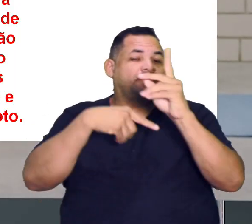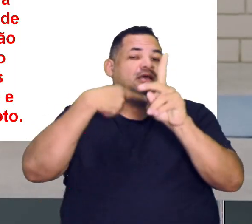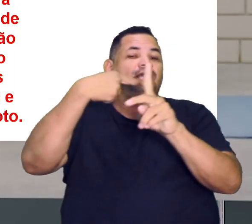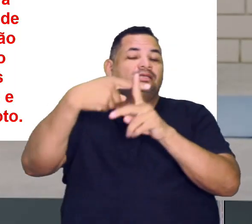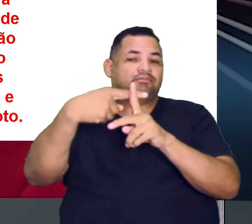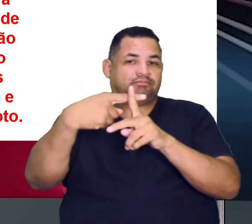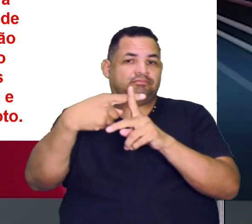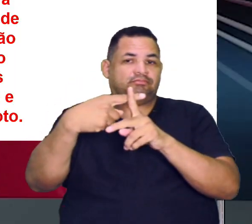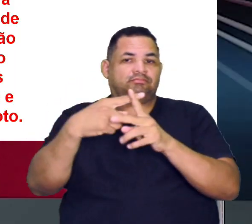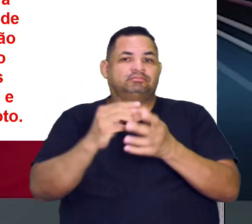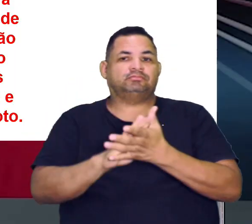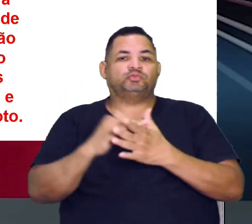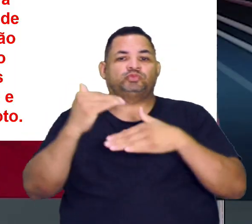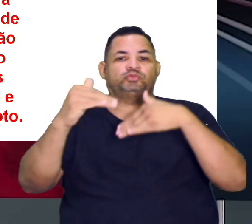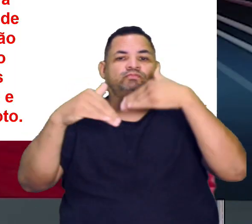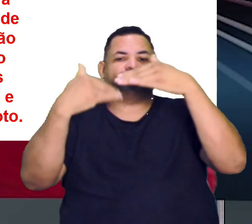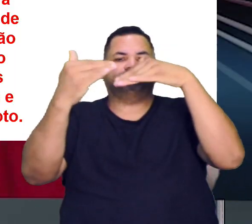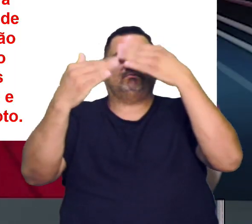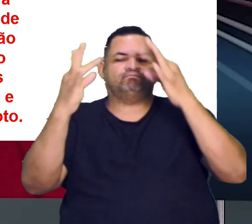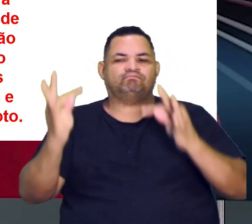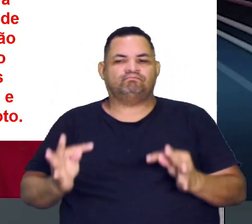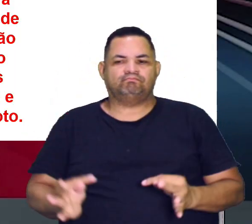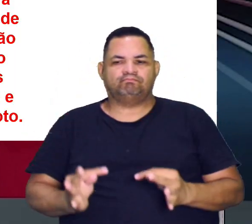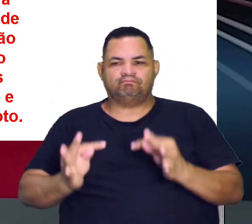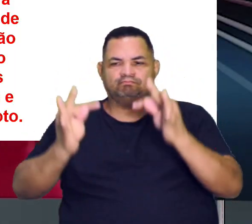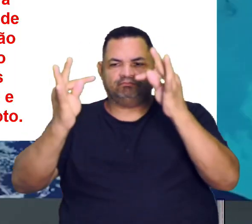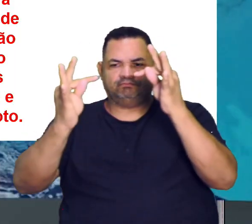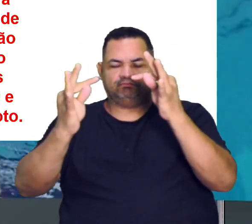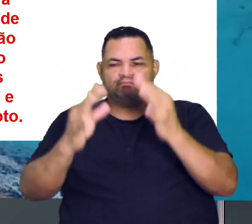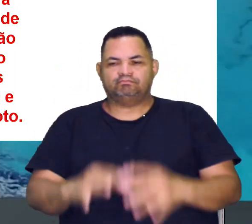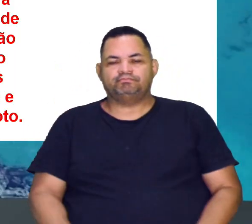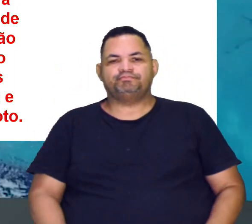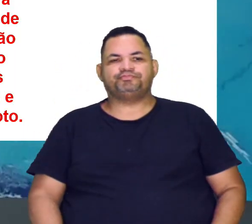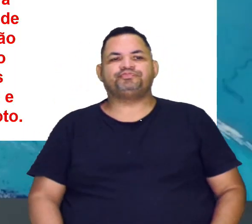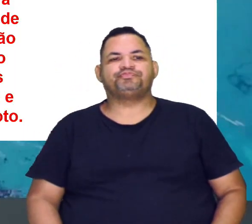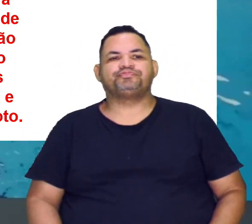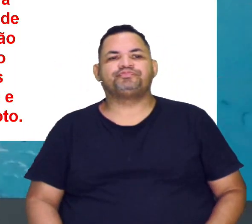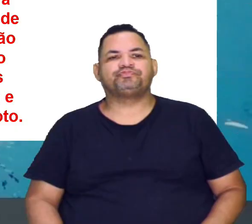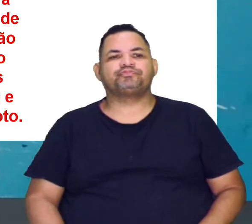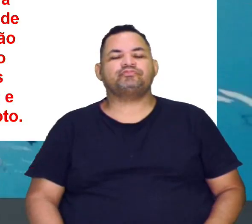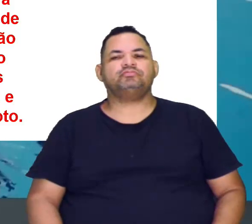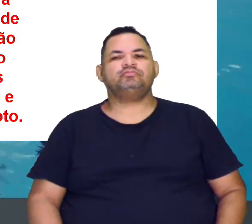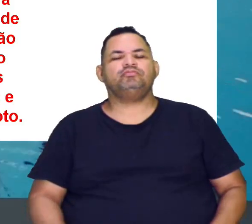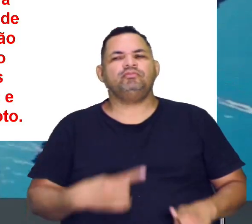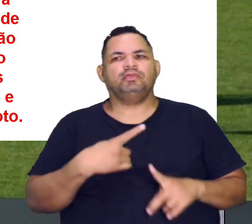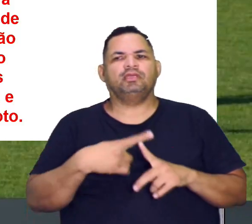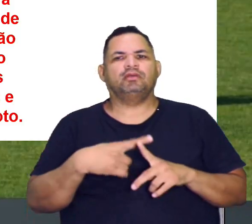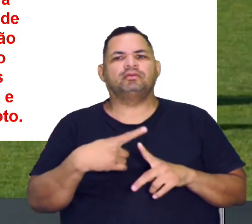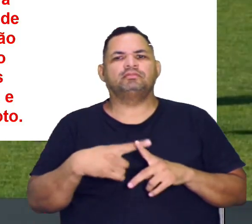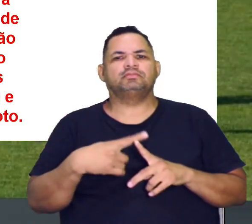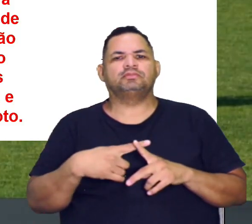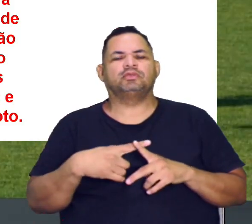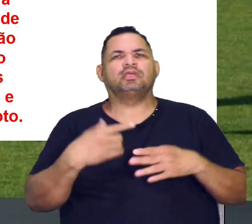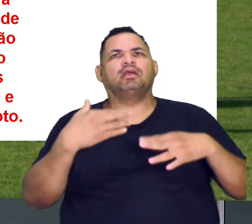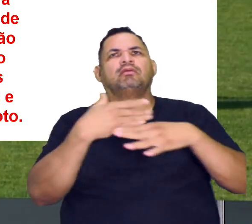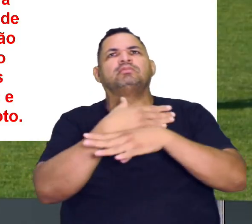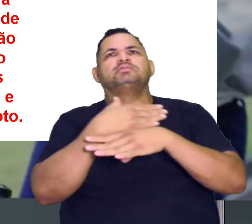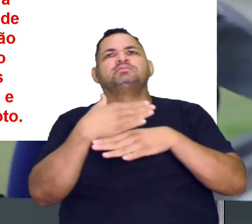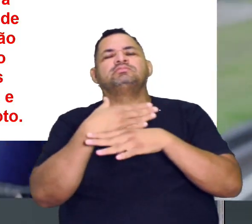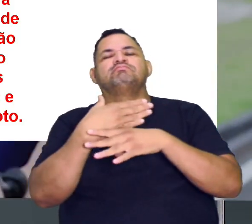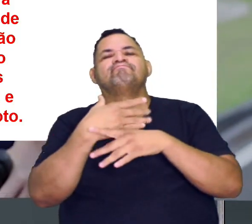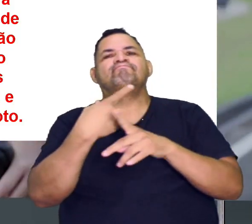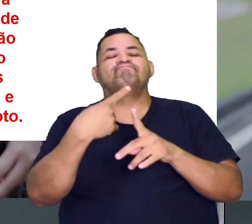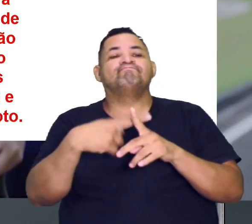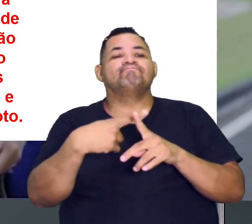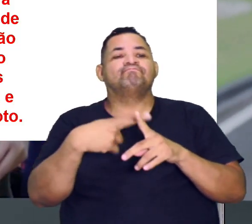conversa, que é o quê? O avanço tecnológico. Por que você colocou, então, prof. Iris, a urbanização?